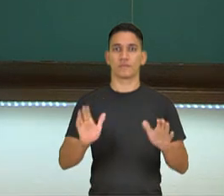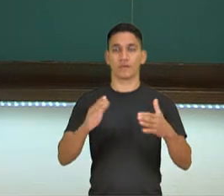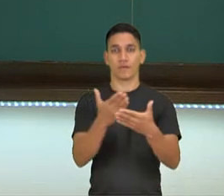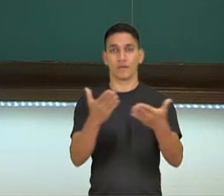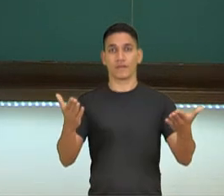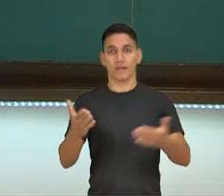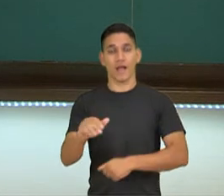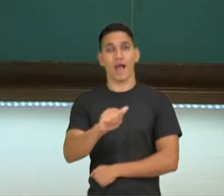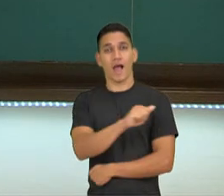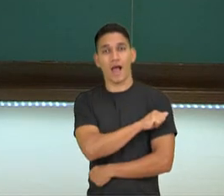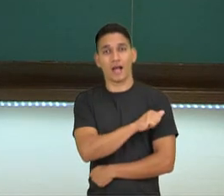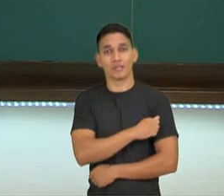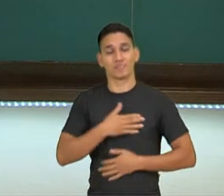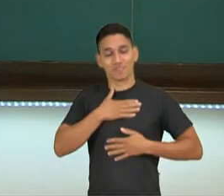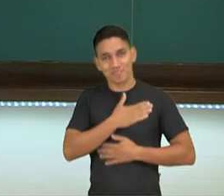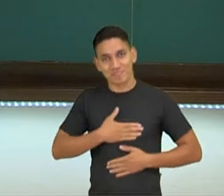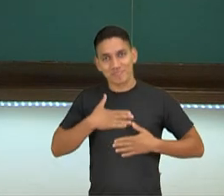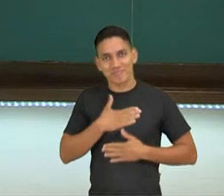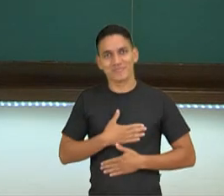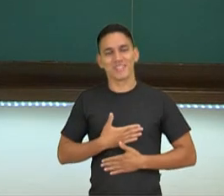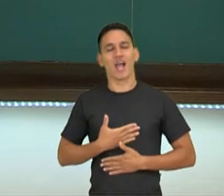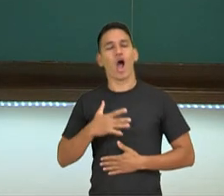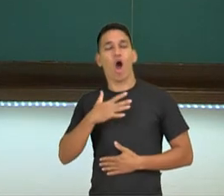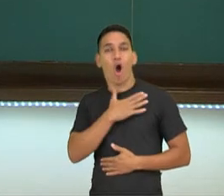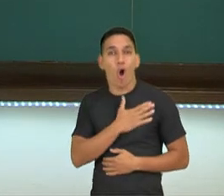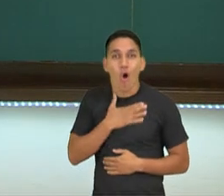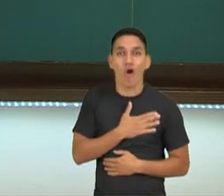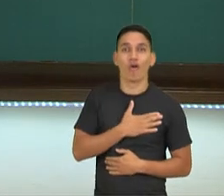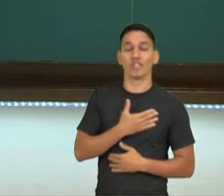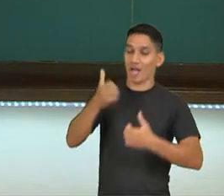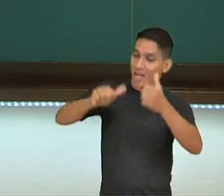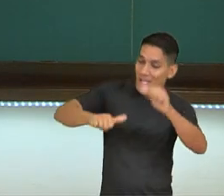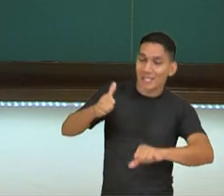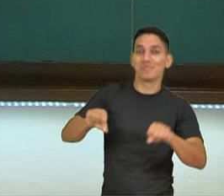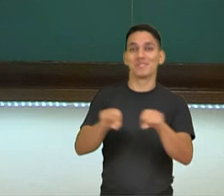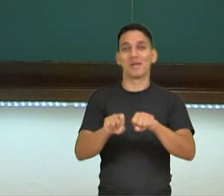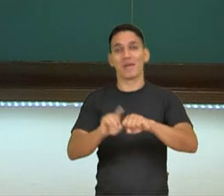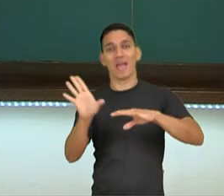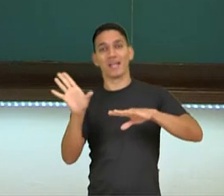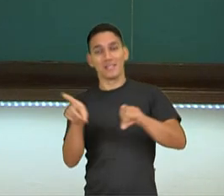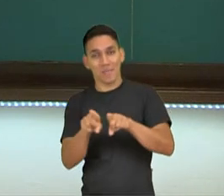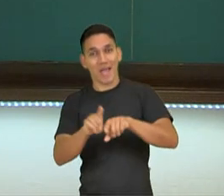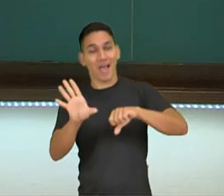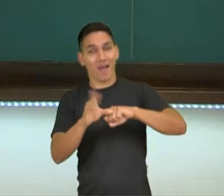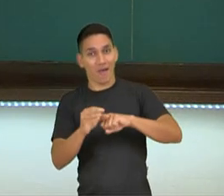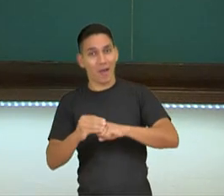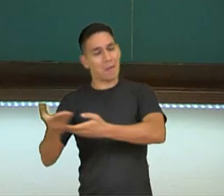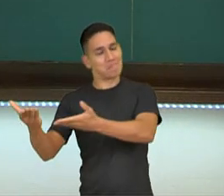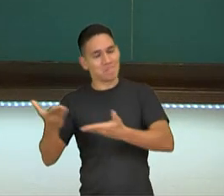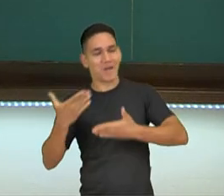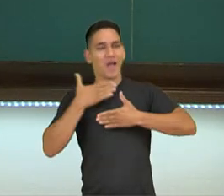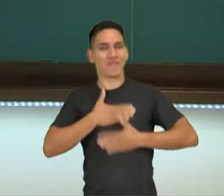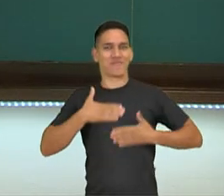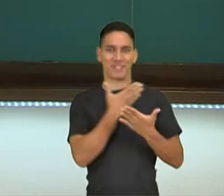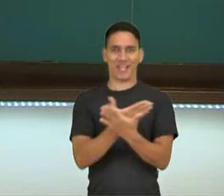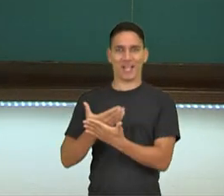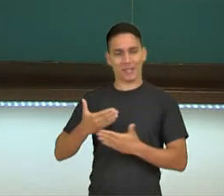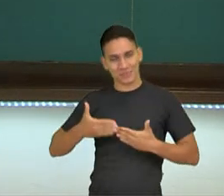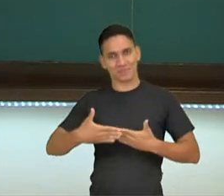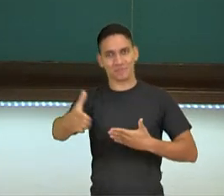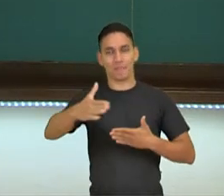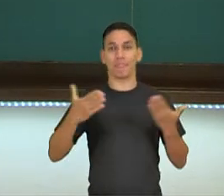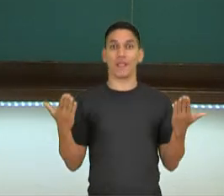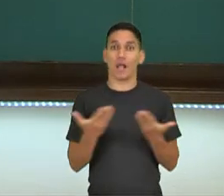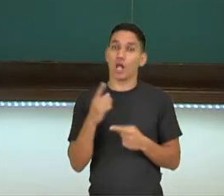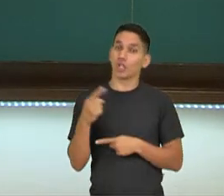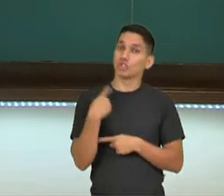Olá, meus estimados alunos, amantes da Química e do Conhecimento, muito bem-vindo para mais uma aula. Nesta em questão, nós